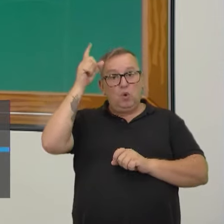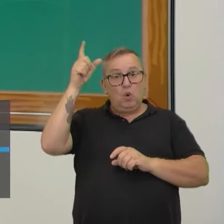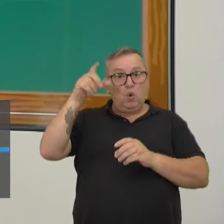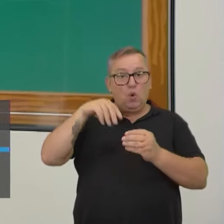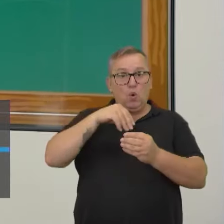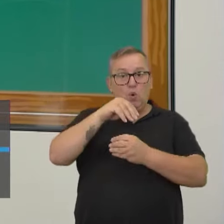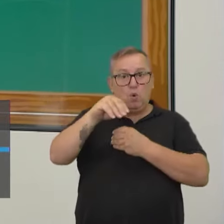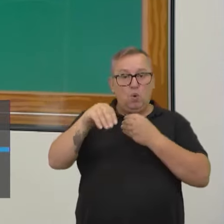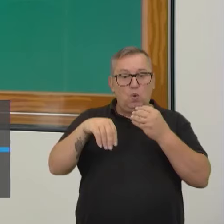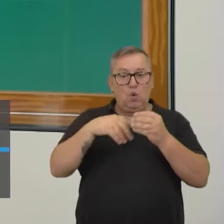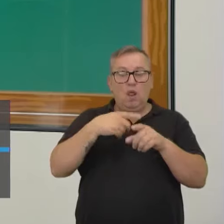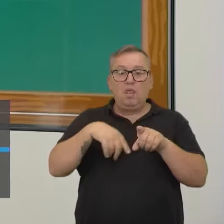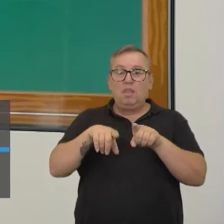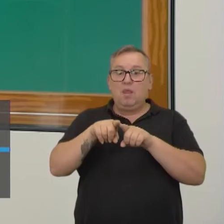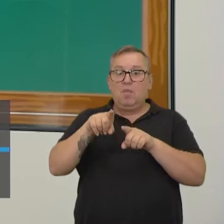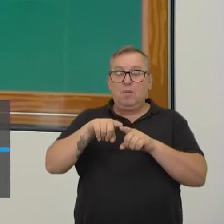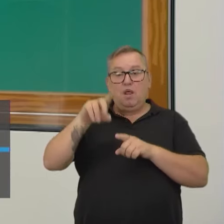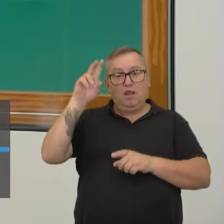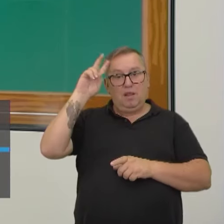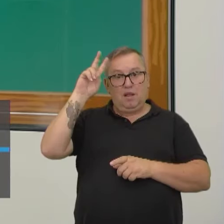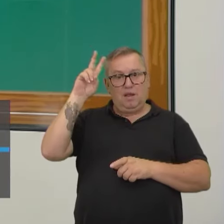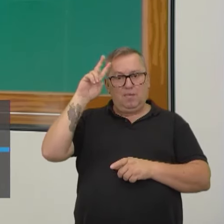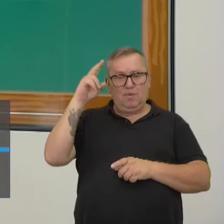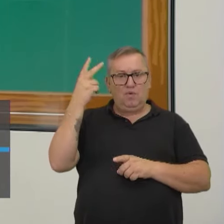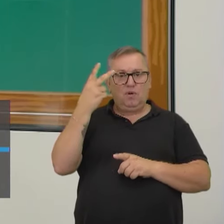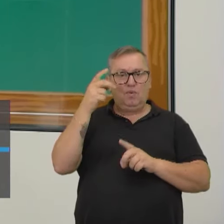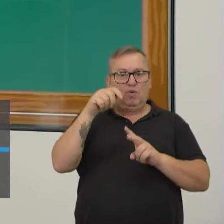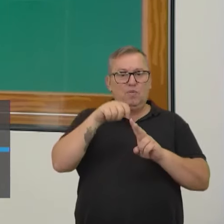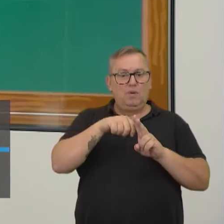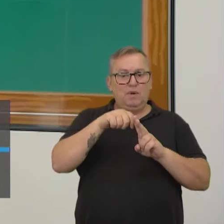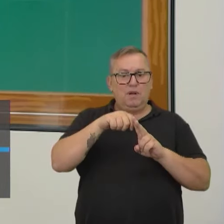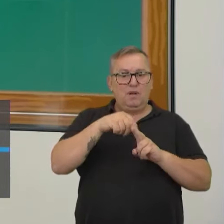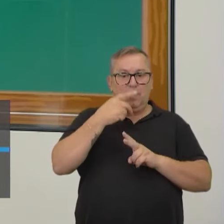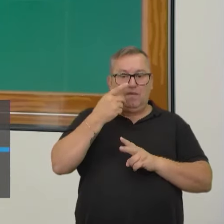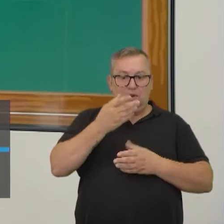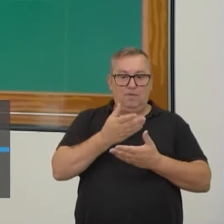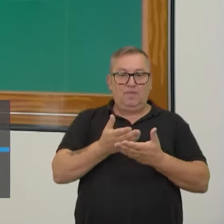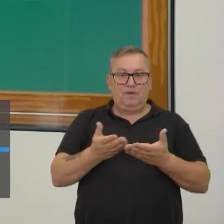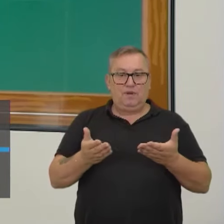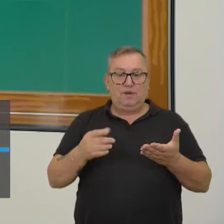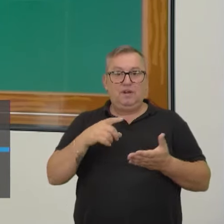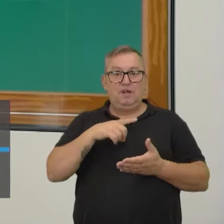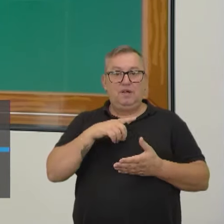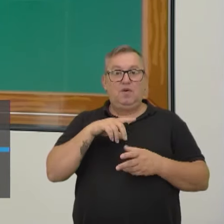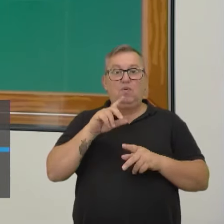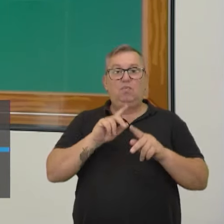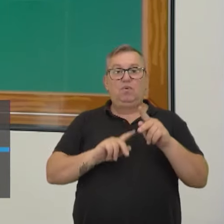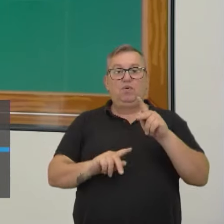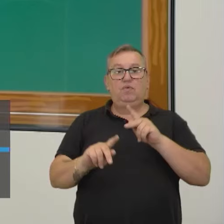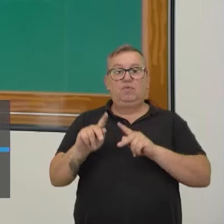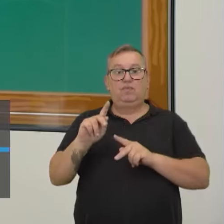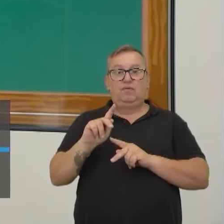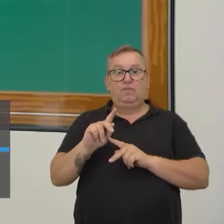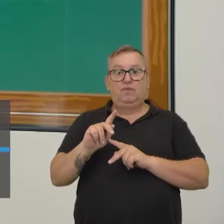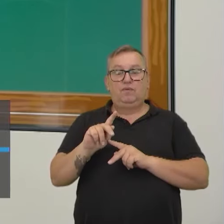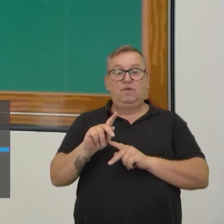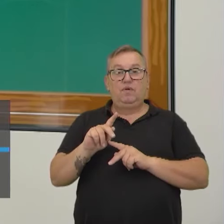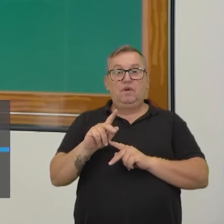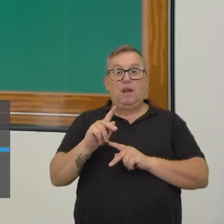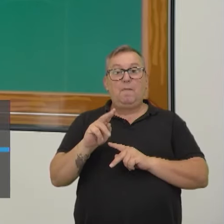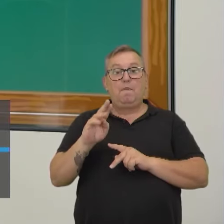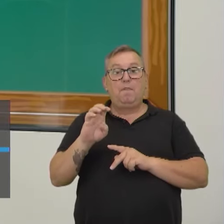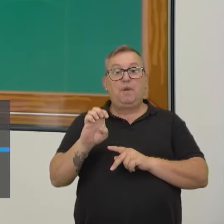se lembram lá no comecinho do segundo bimestre que eu falei assim para vocês, que tinham povos lá na